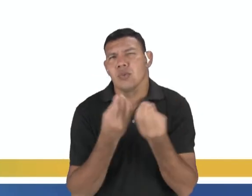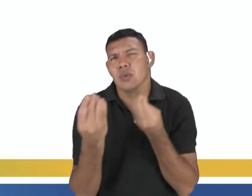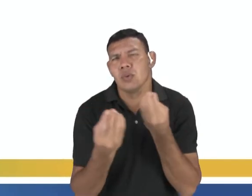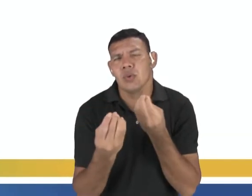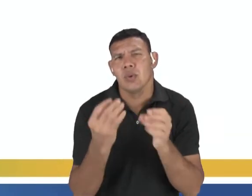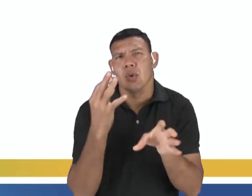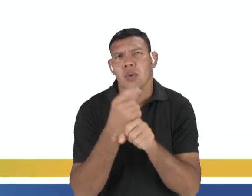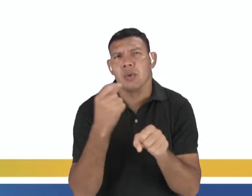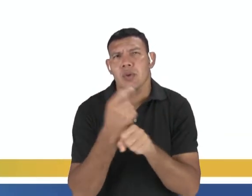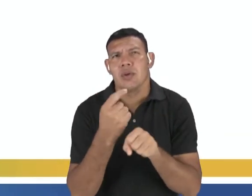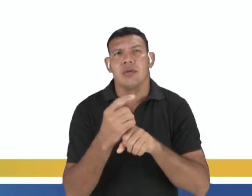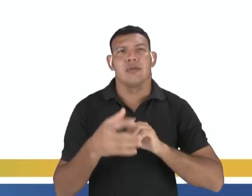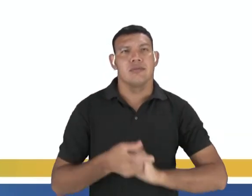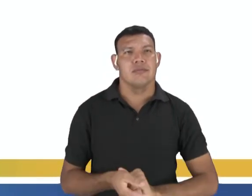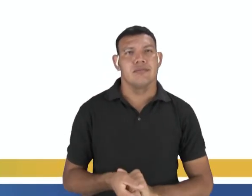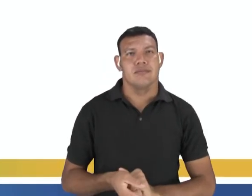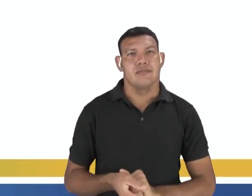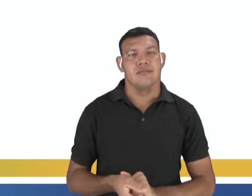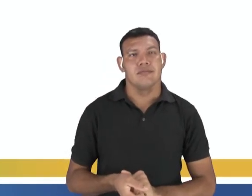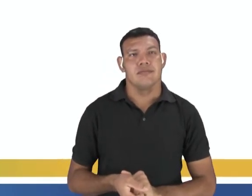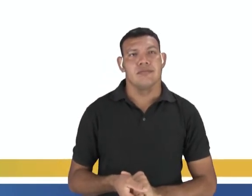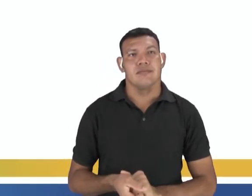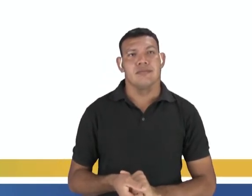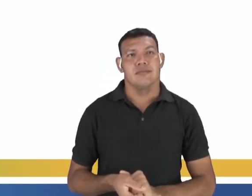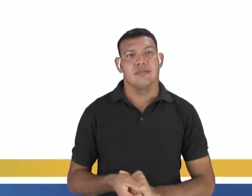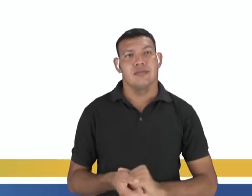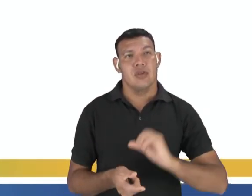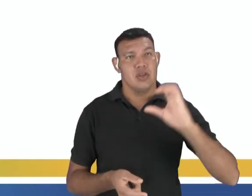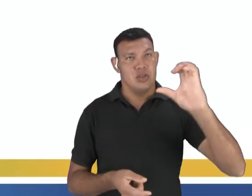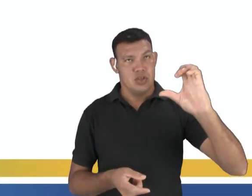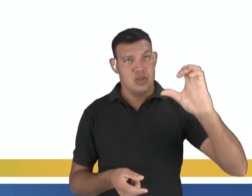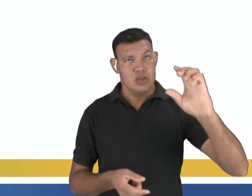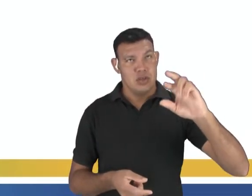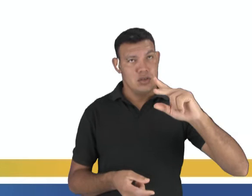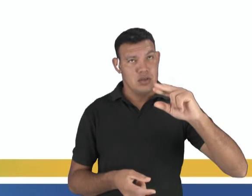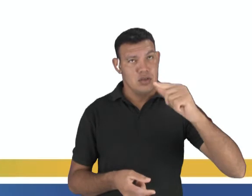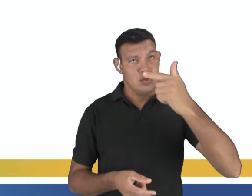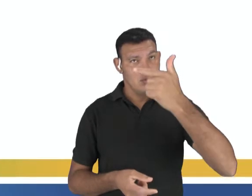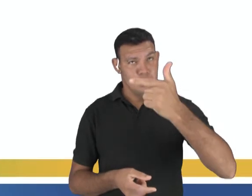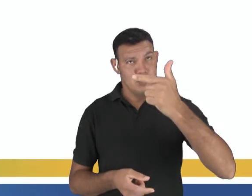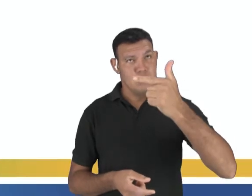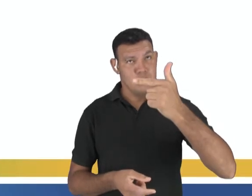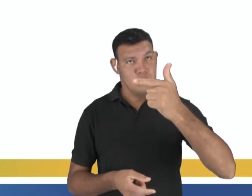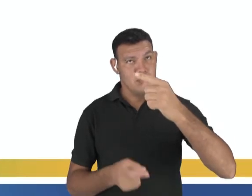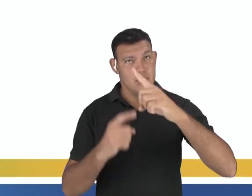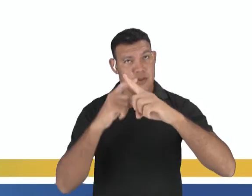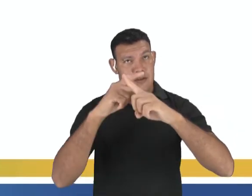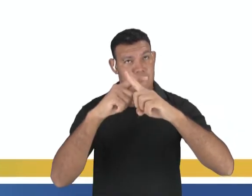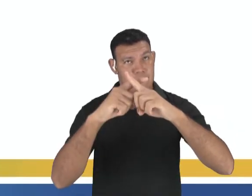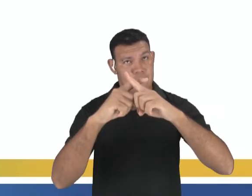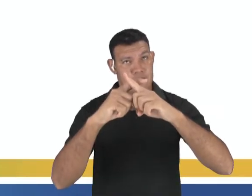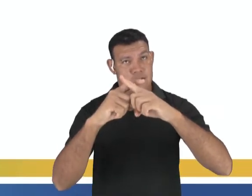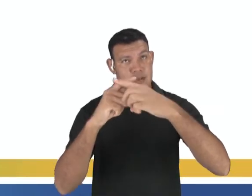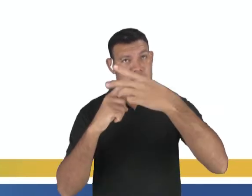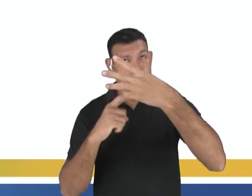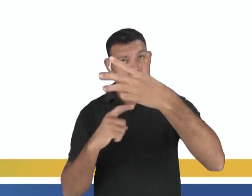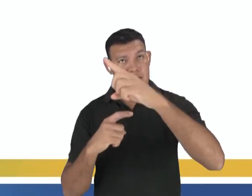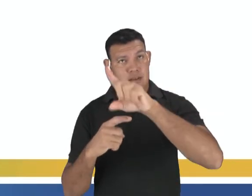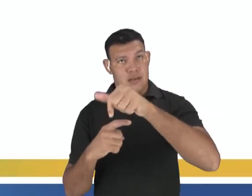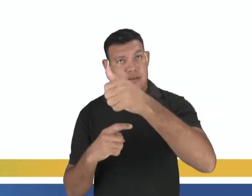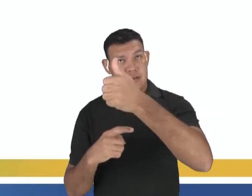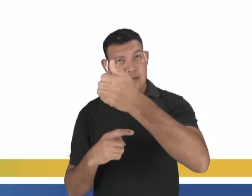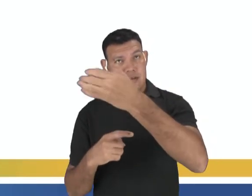forma. Então, comprimento 2, né, que multiplica o π, quem é o π? O π é o valor fixo de